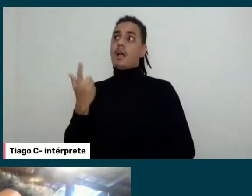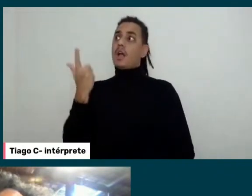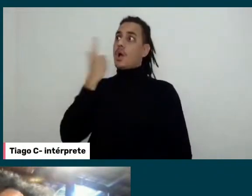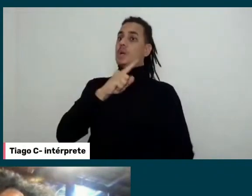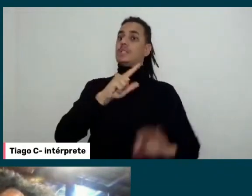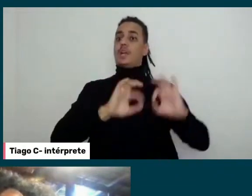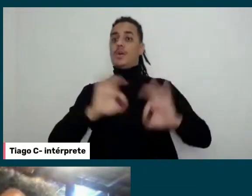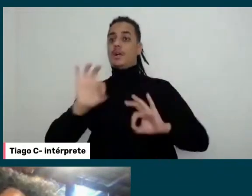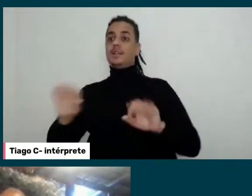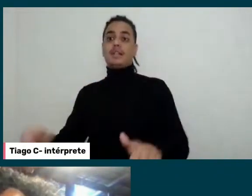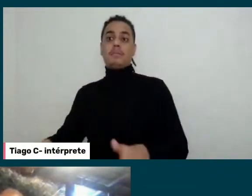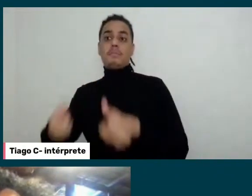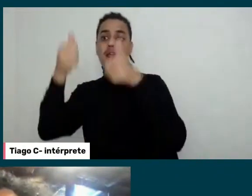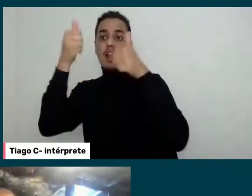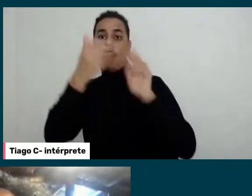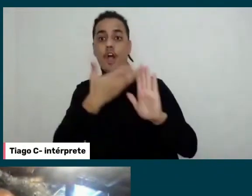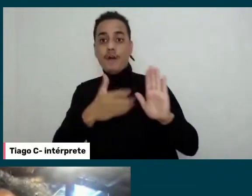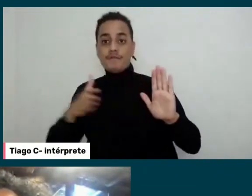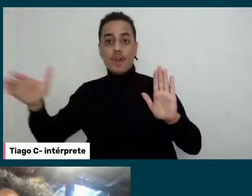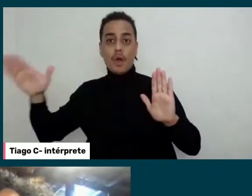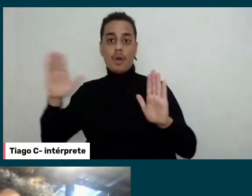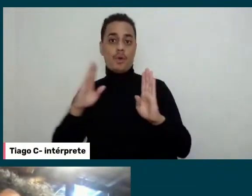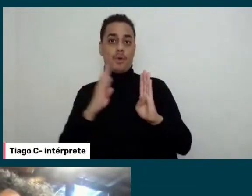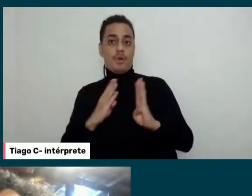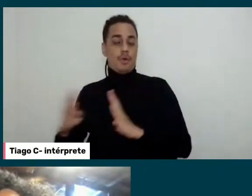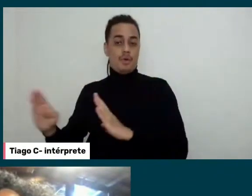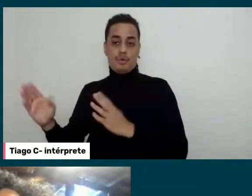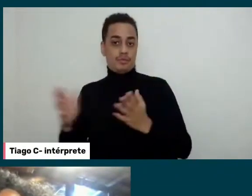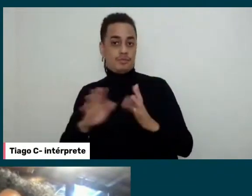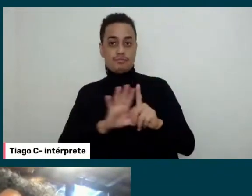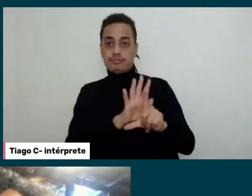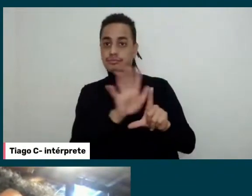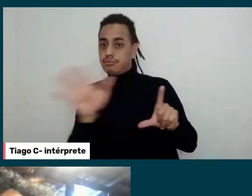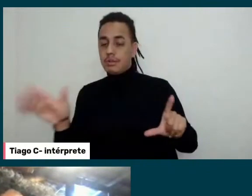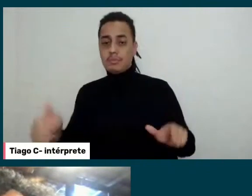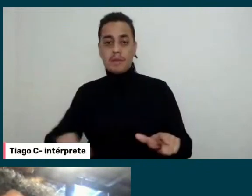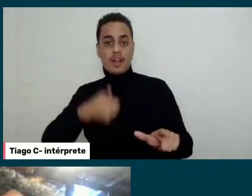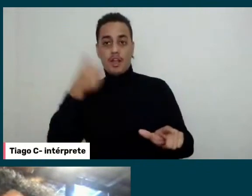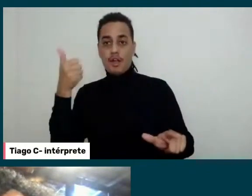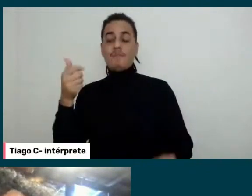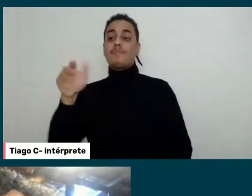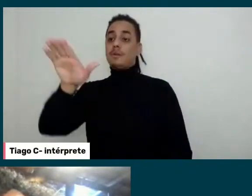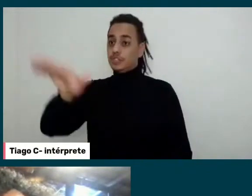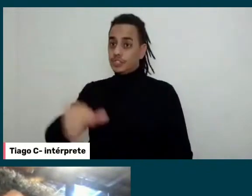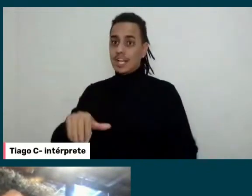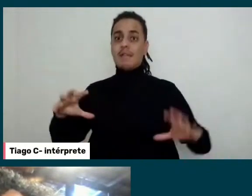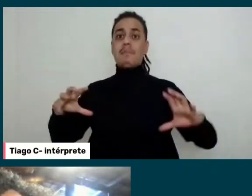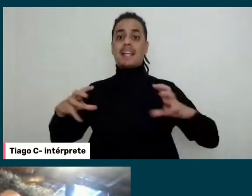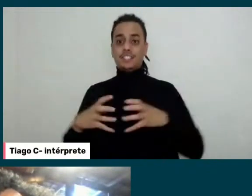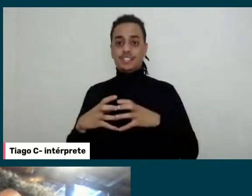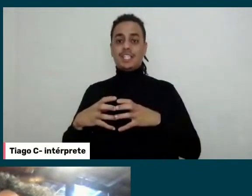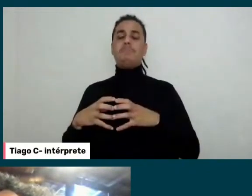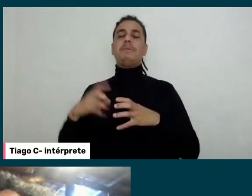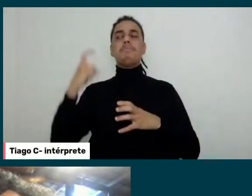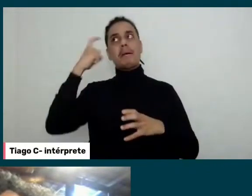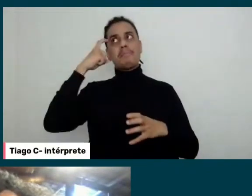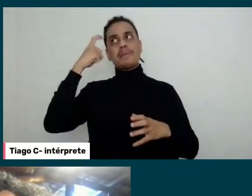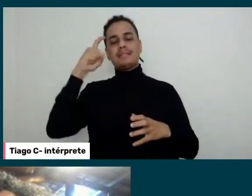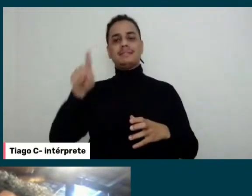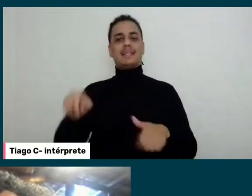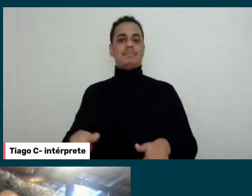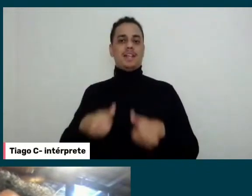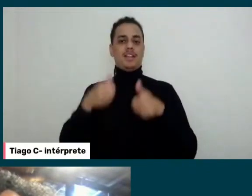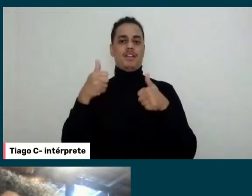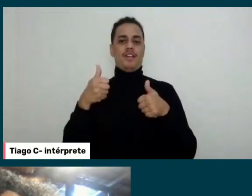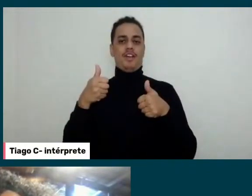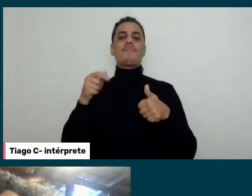você convocar seu time para fazer com você uma estratégia de IA que considere isso, você está trazendo as